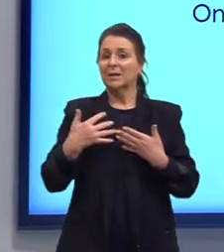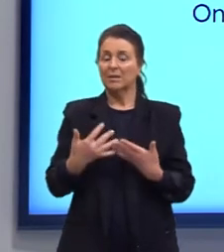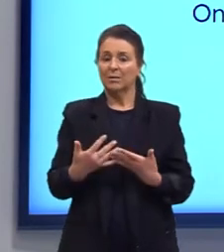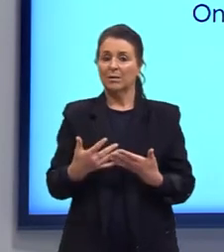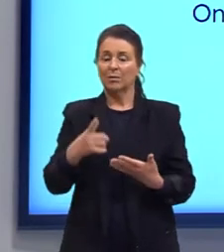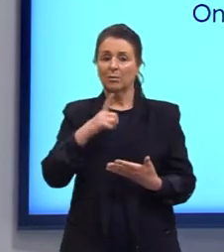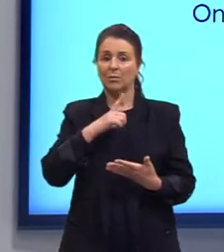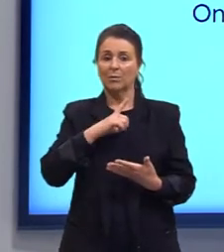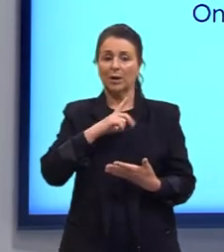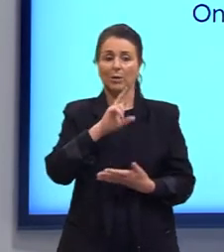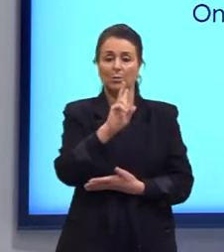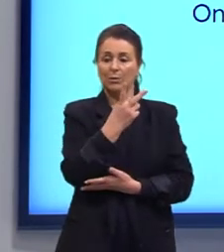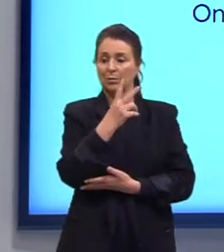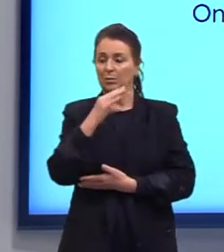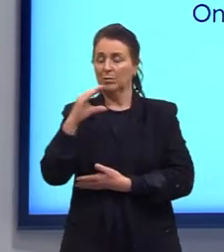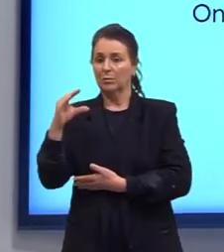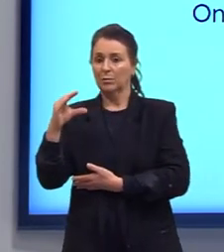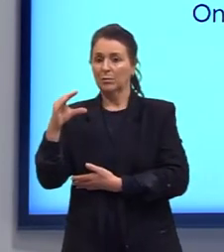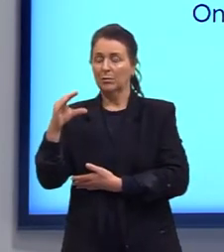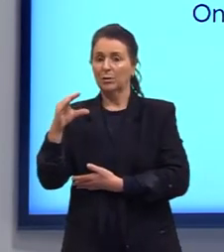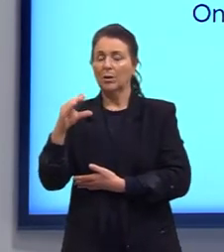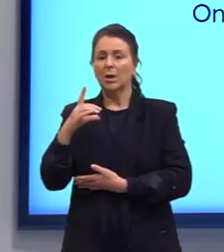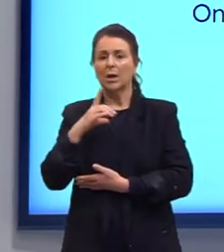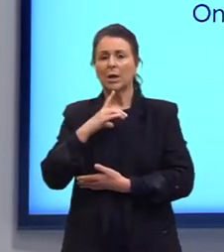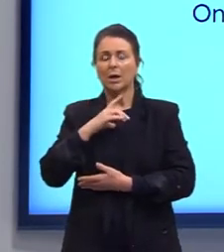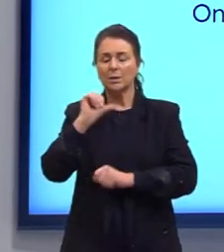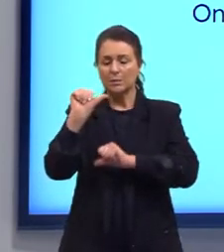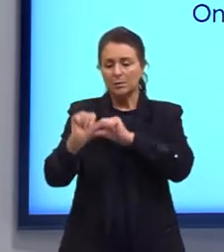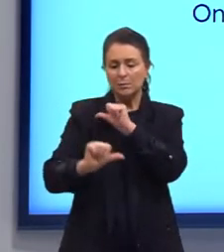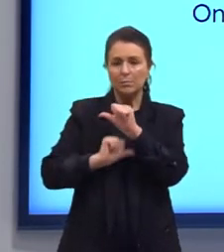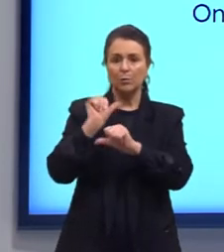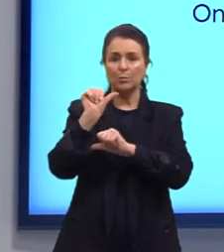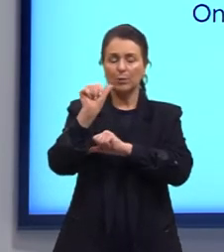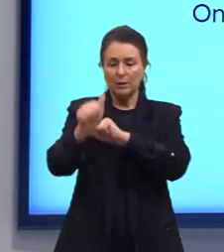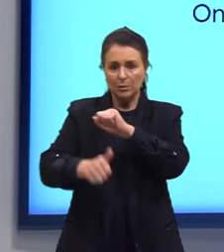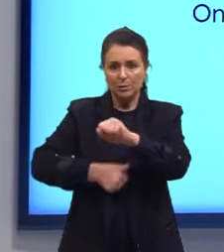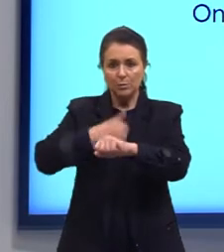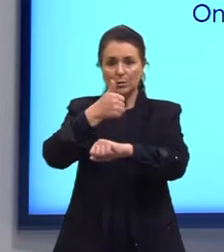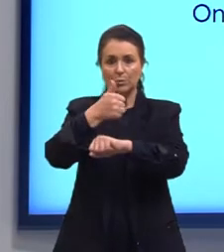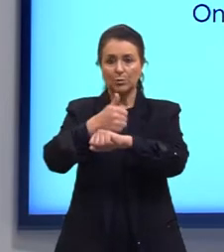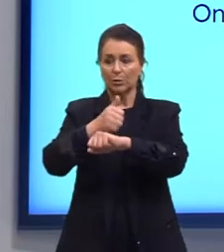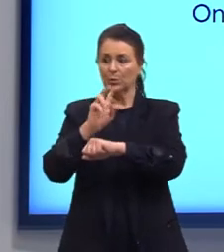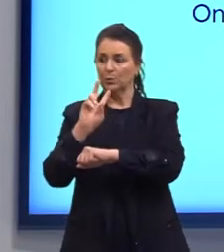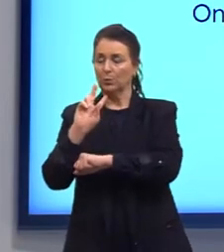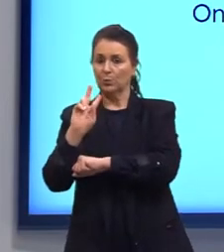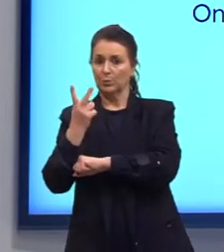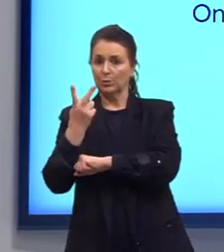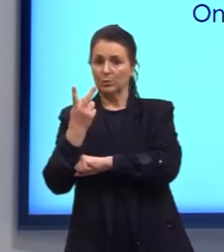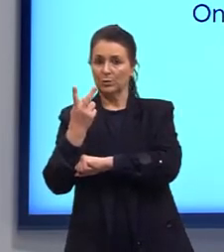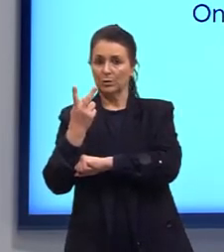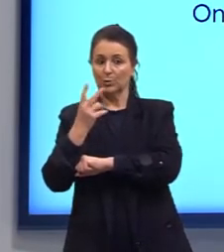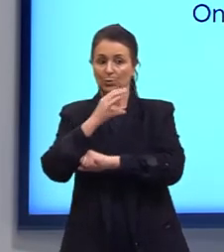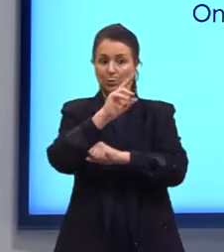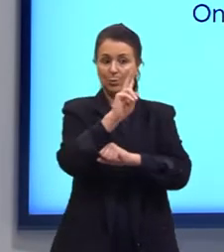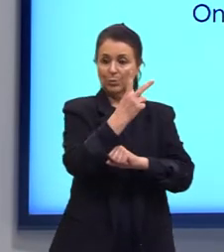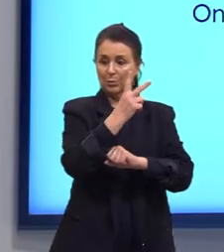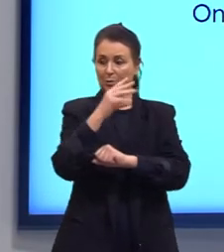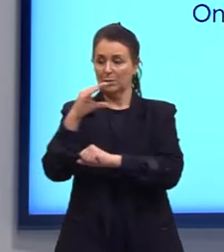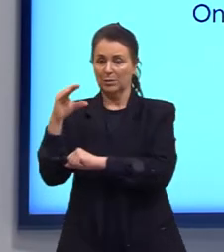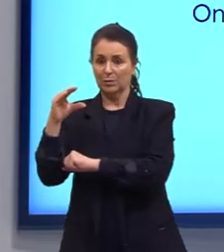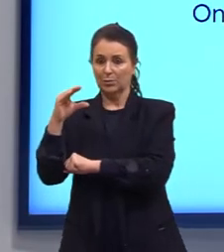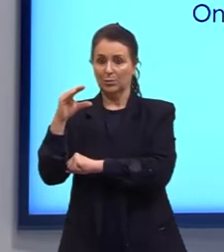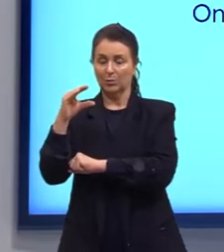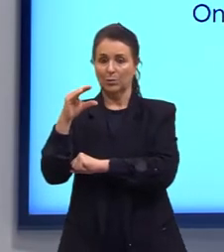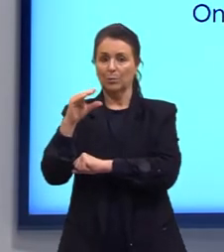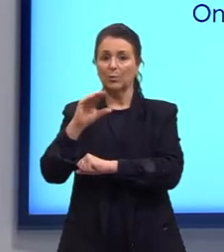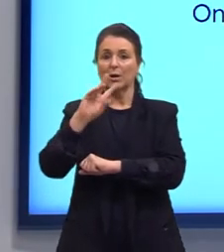nós temos os hidrocarbonetos eles sofrem uma substituição do hidrogênio hidrocarbonetos por